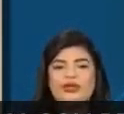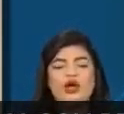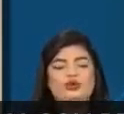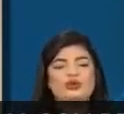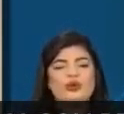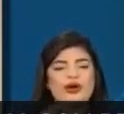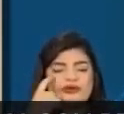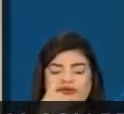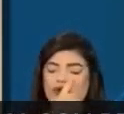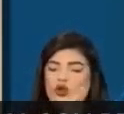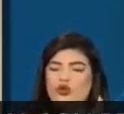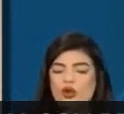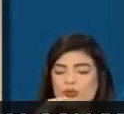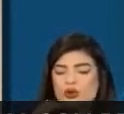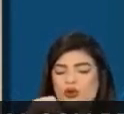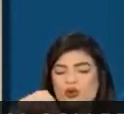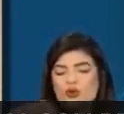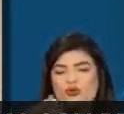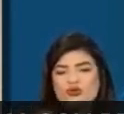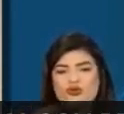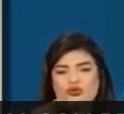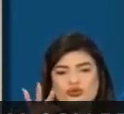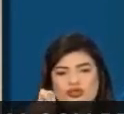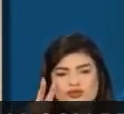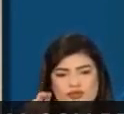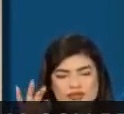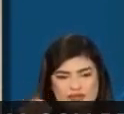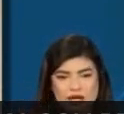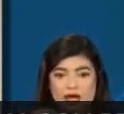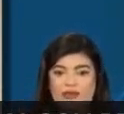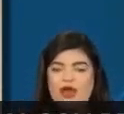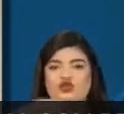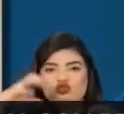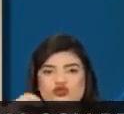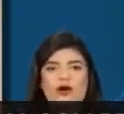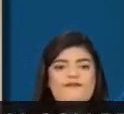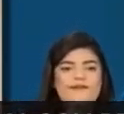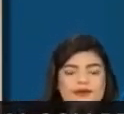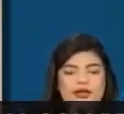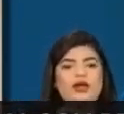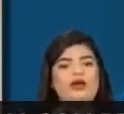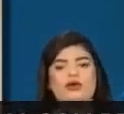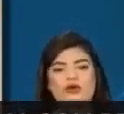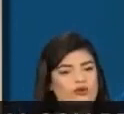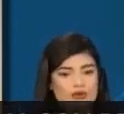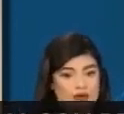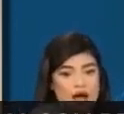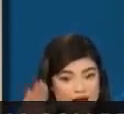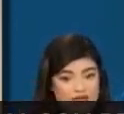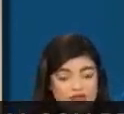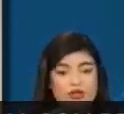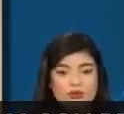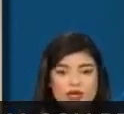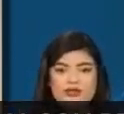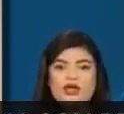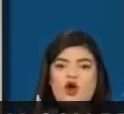o ambiente está todo fechado, porque começa a chover, faz frio. No meu caso, tudo indica que foi por conta de